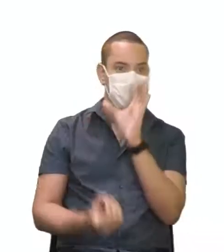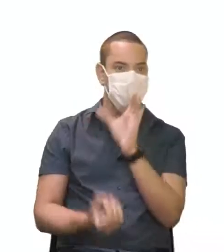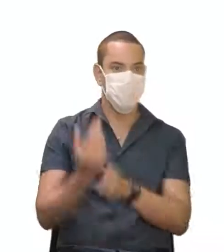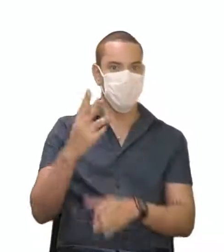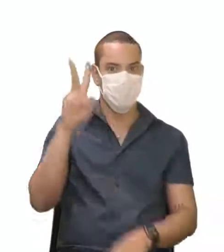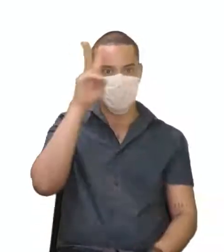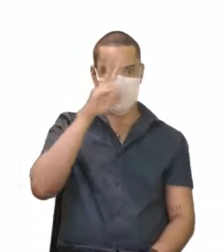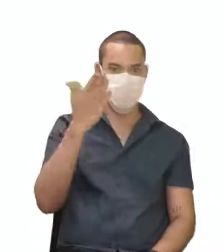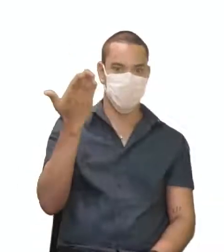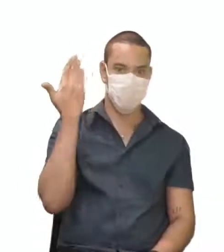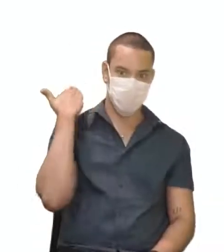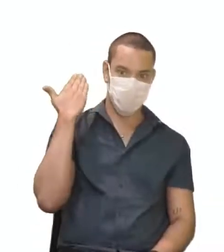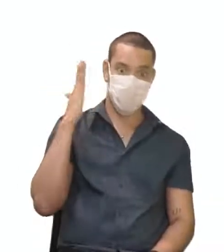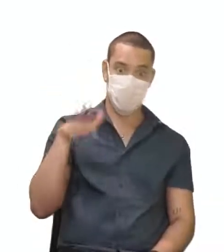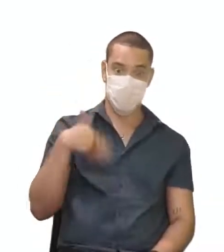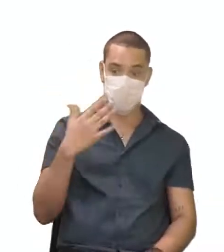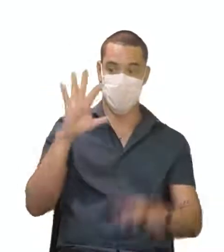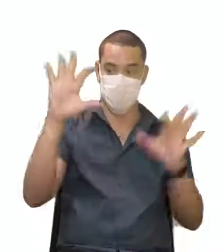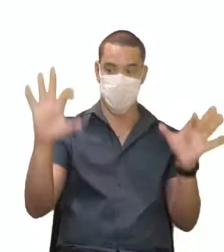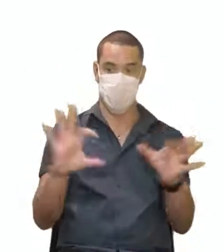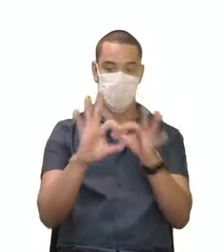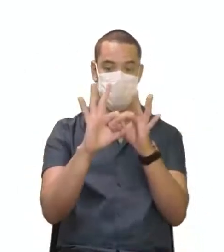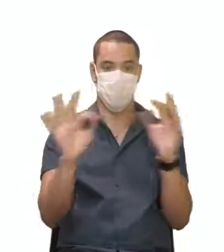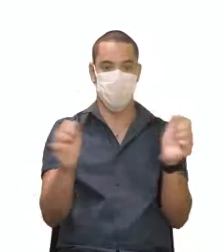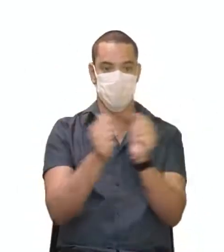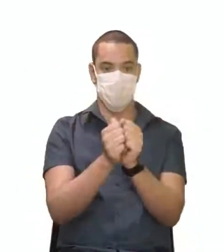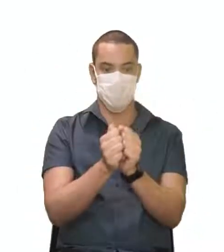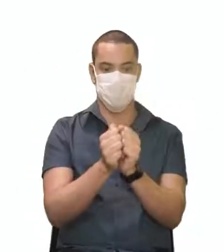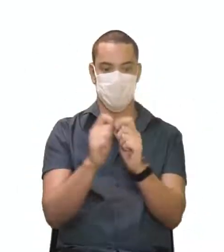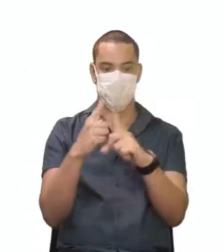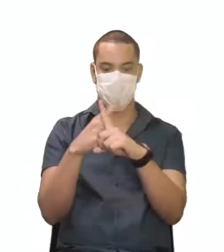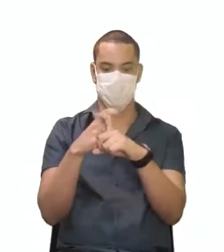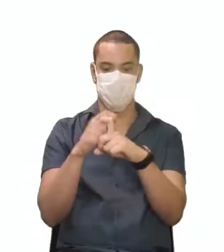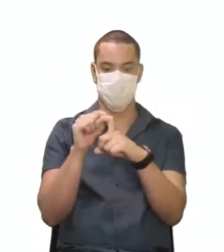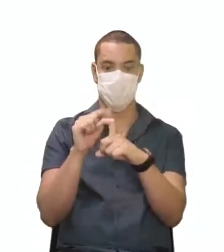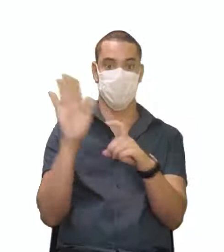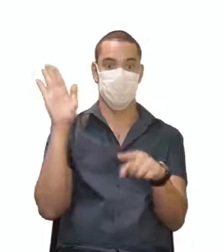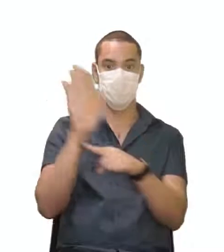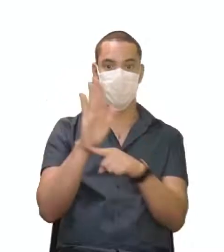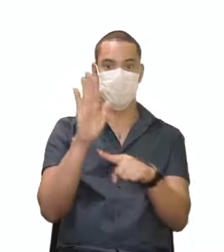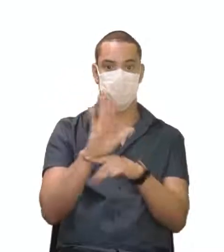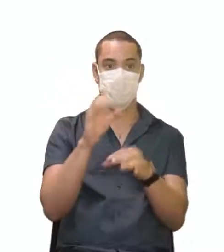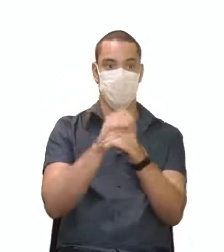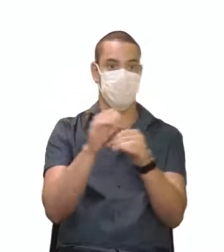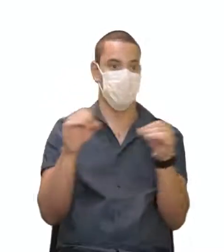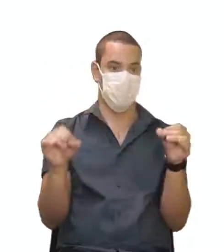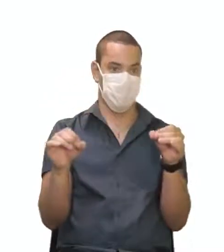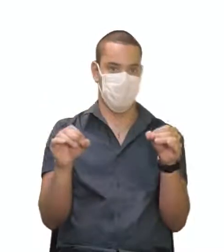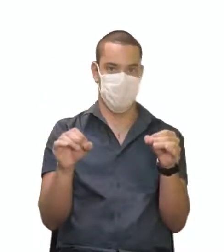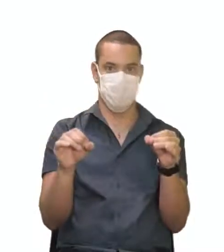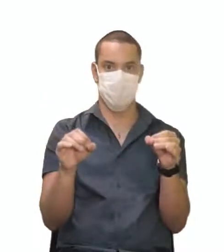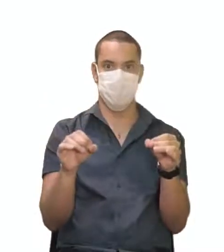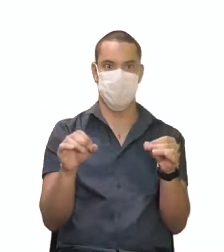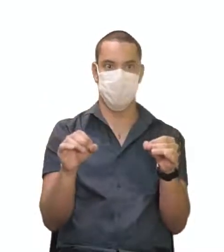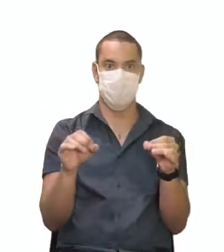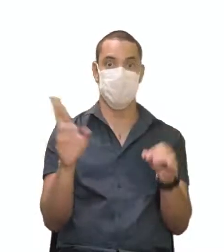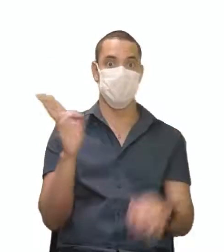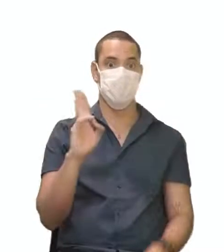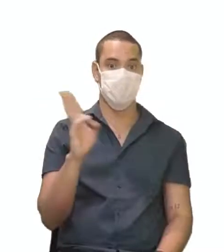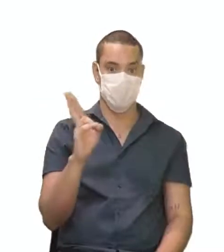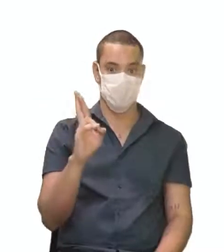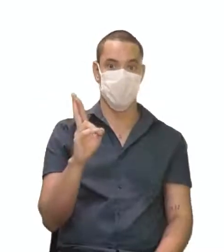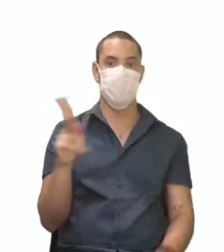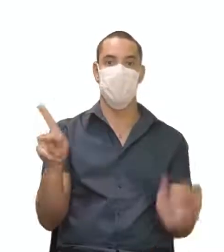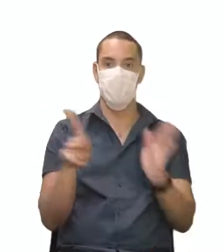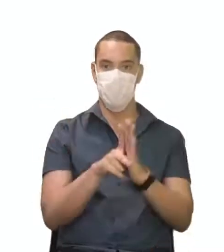lá na prófase, vão agora se ligar aos centrômeros e vão ajudar nessa separação. De quem? Das